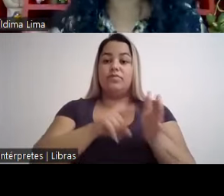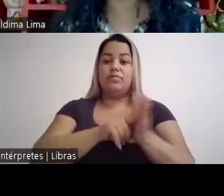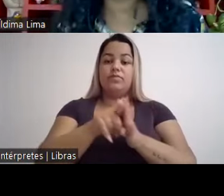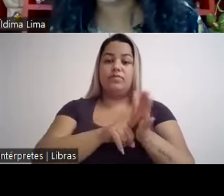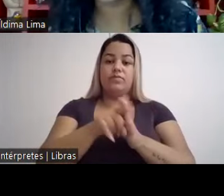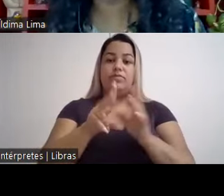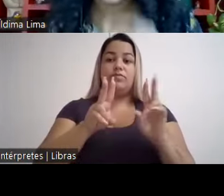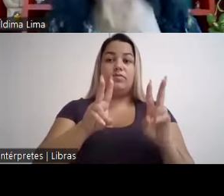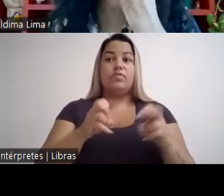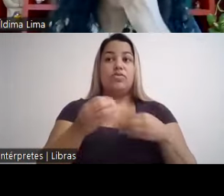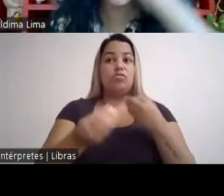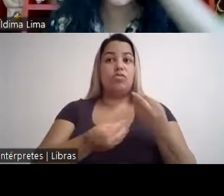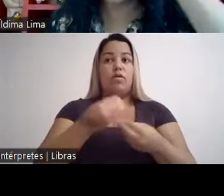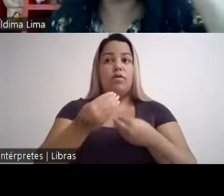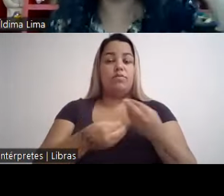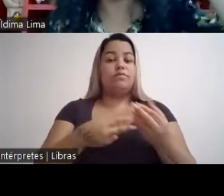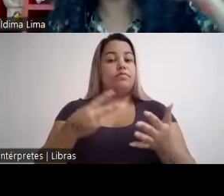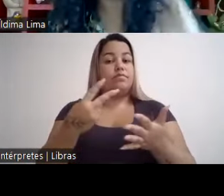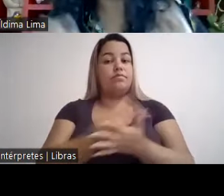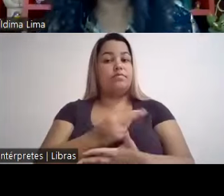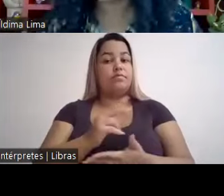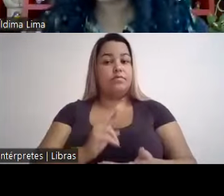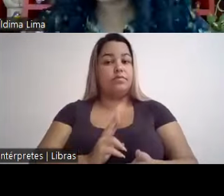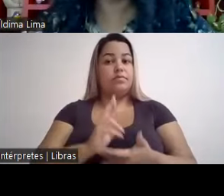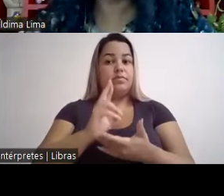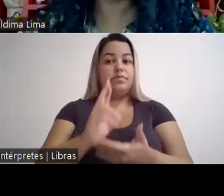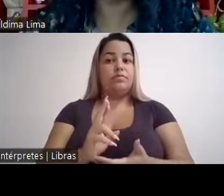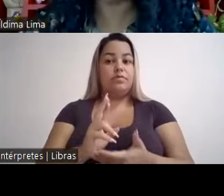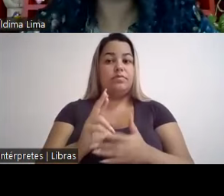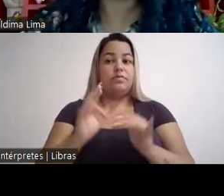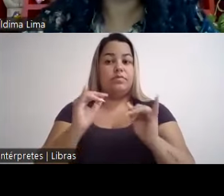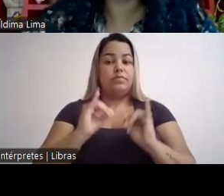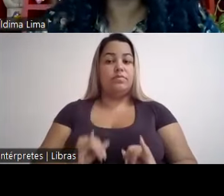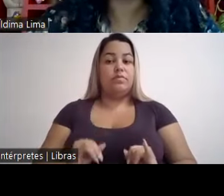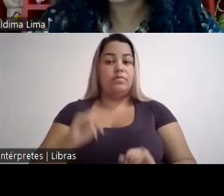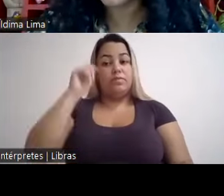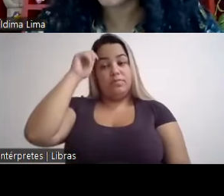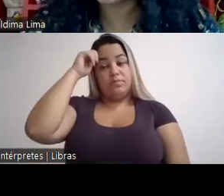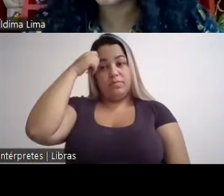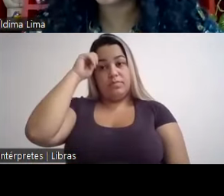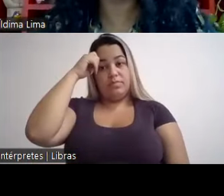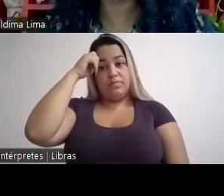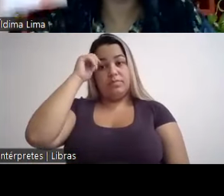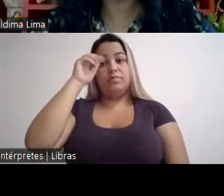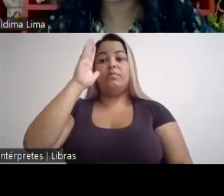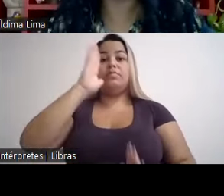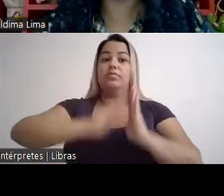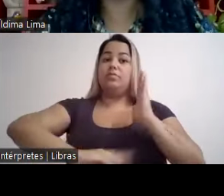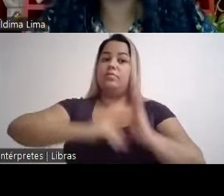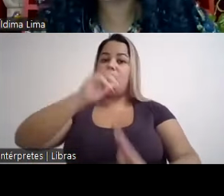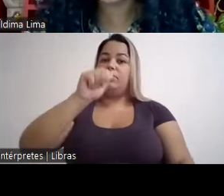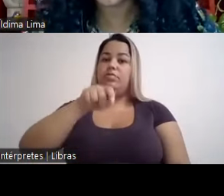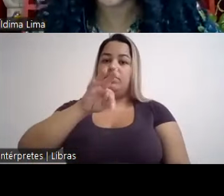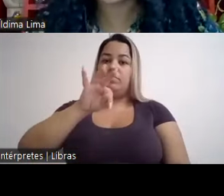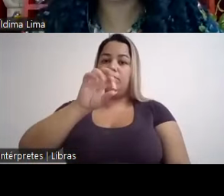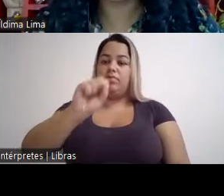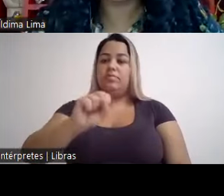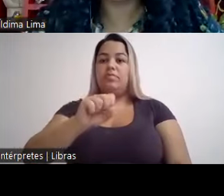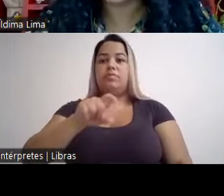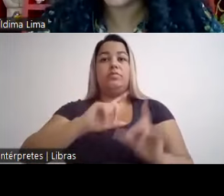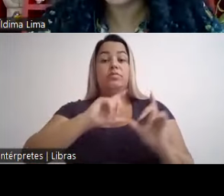como que se dava essa representação das figuras femininas negras nas artes, né? Dentro dos cânones artísticos